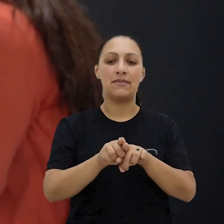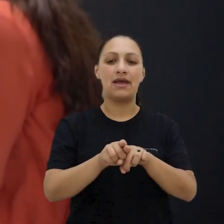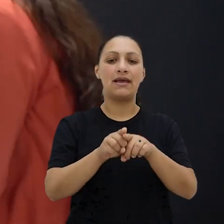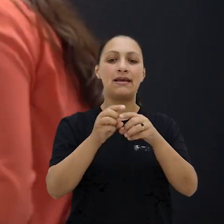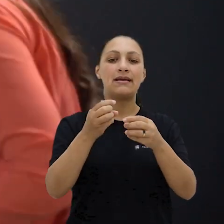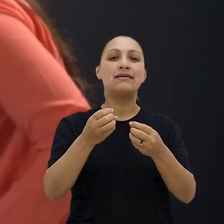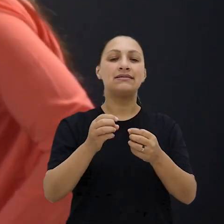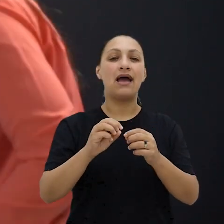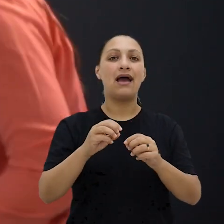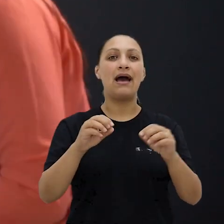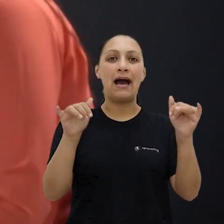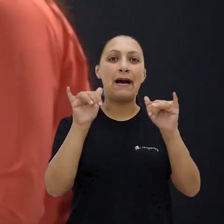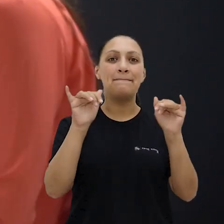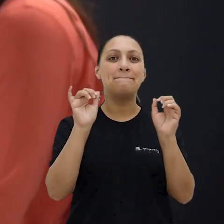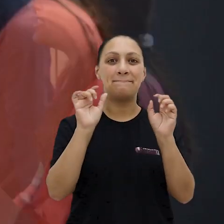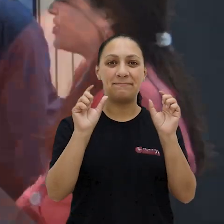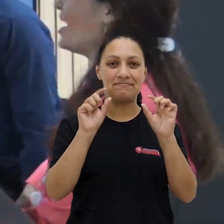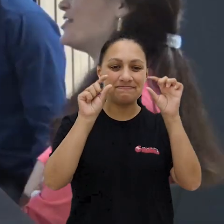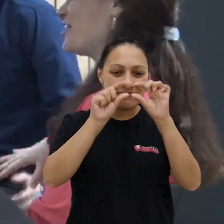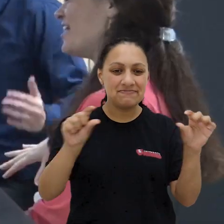mensagem. Podcast.